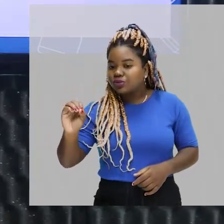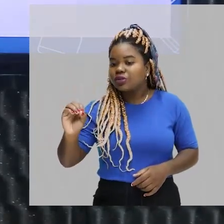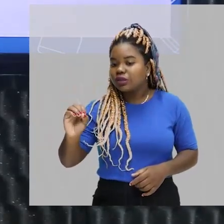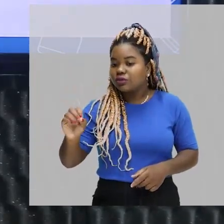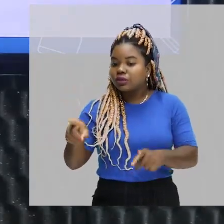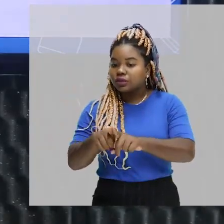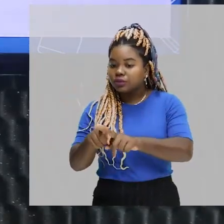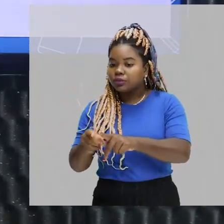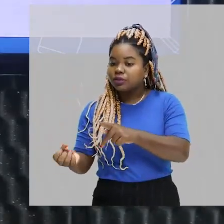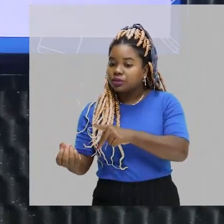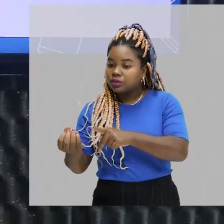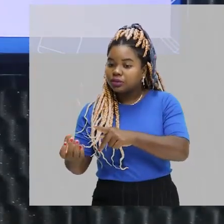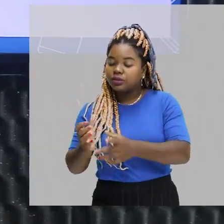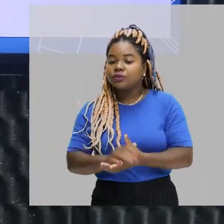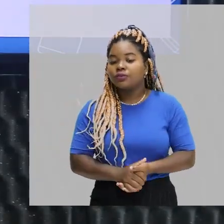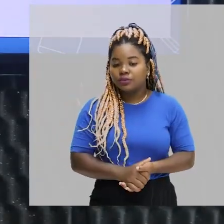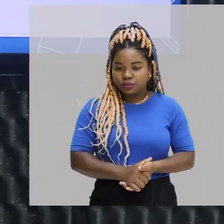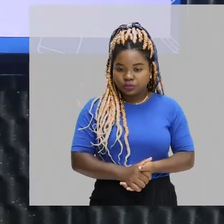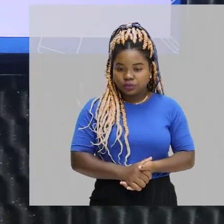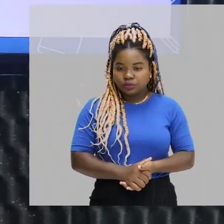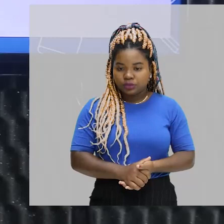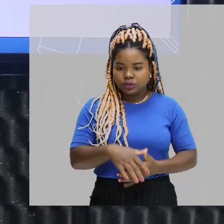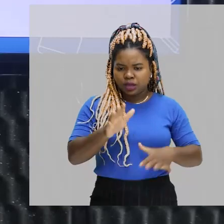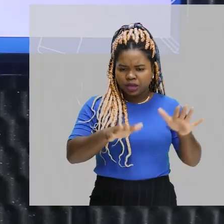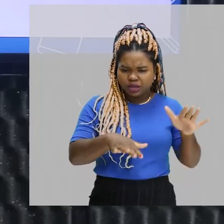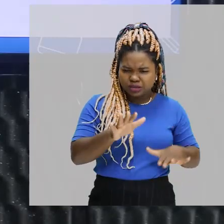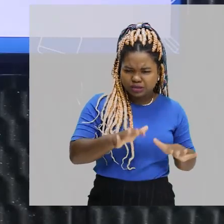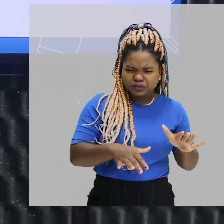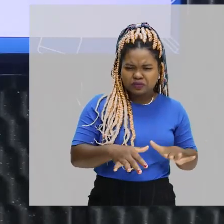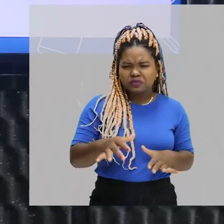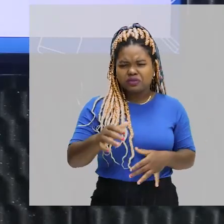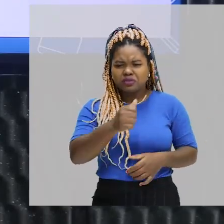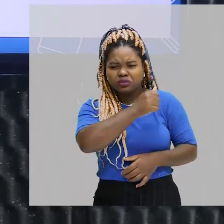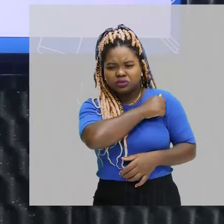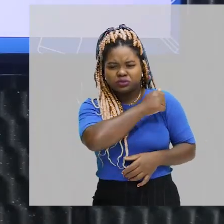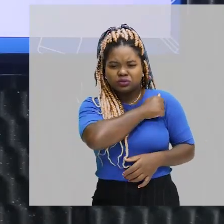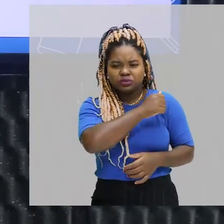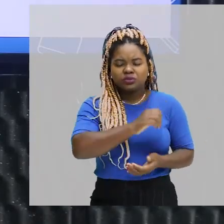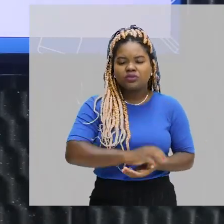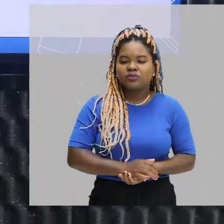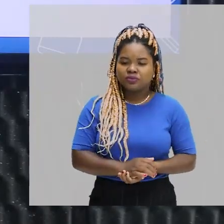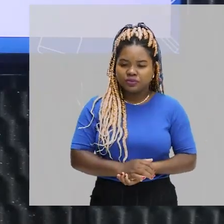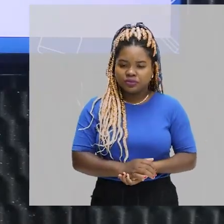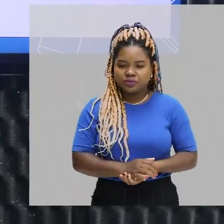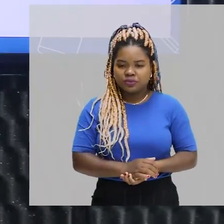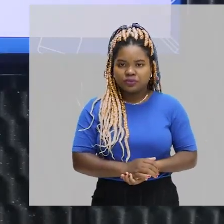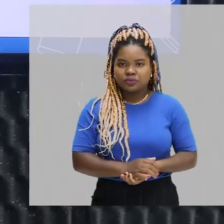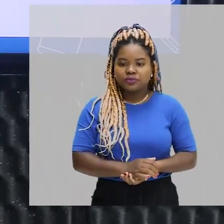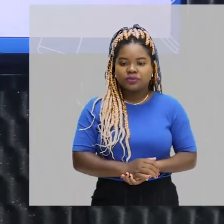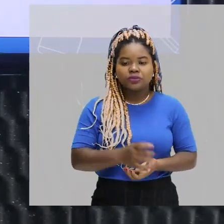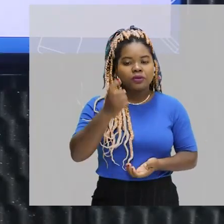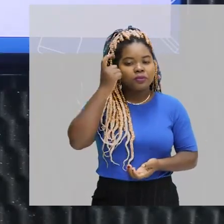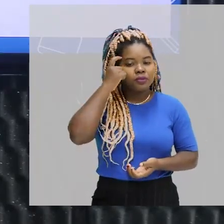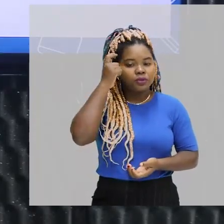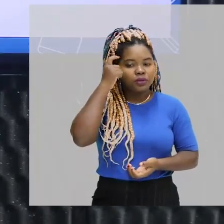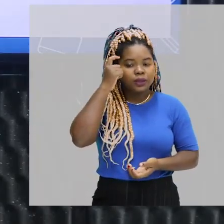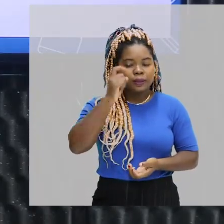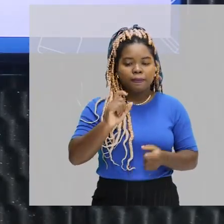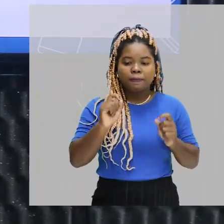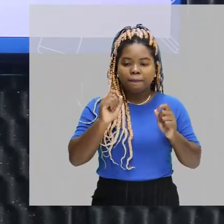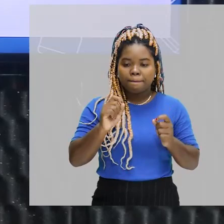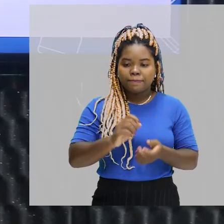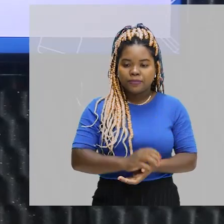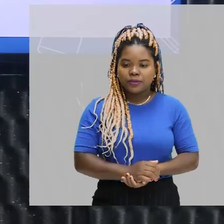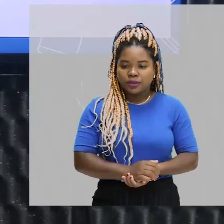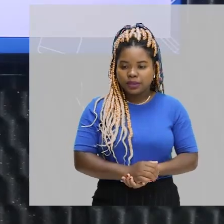composto, tá? Essa é a dica aí. Às vezes o aluno acha, olha, falar acha, é o nome de alguém, né?